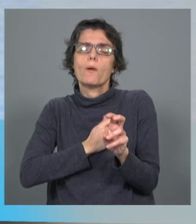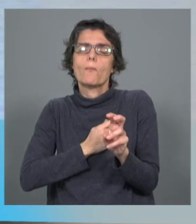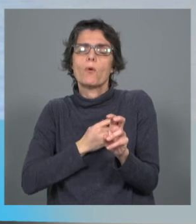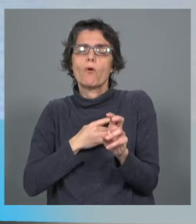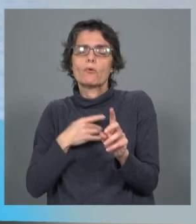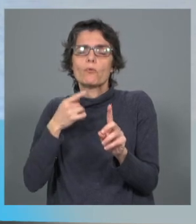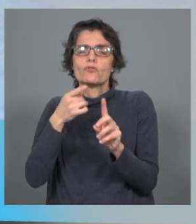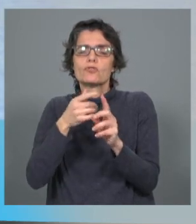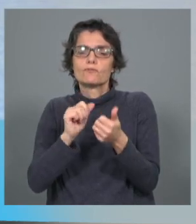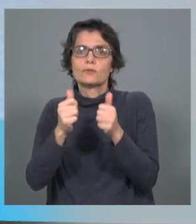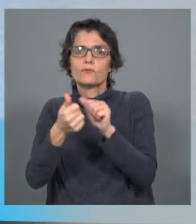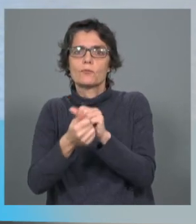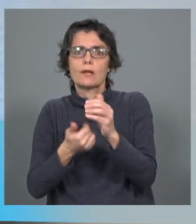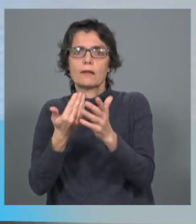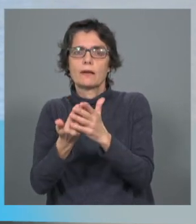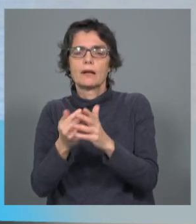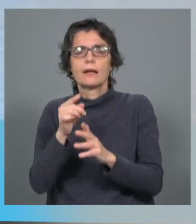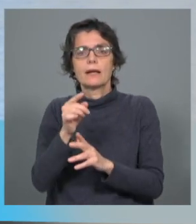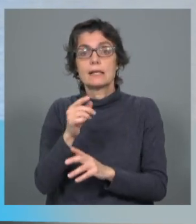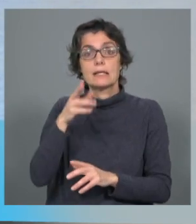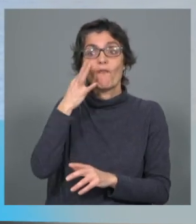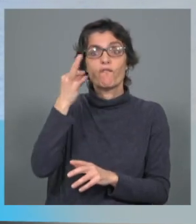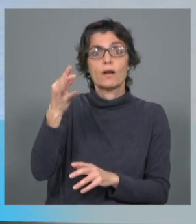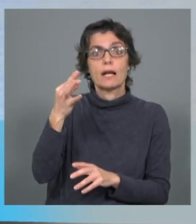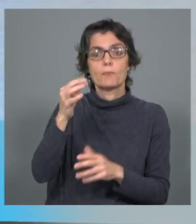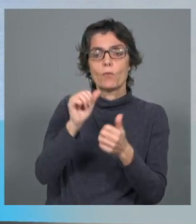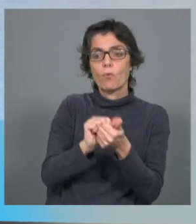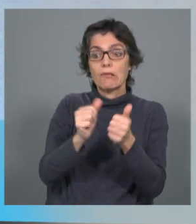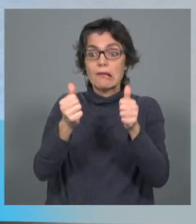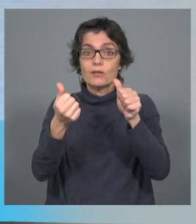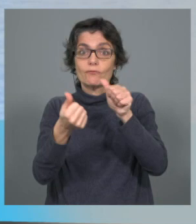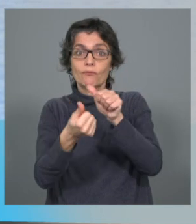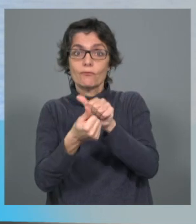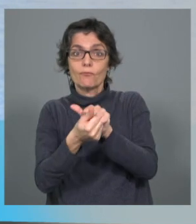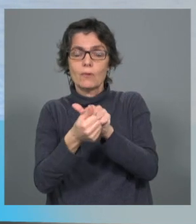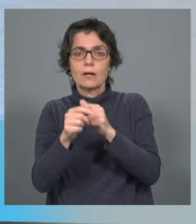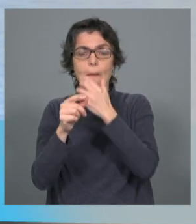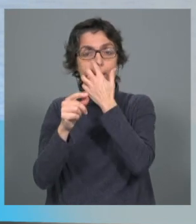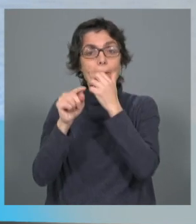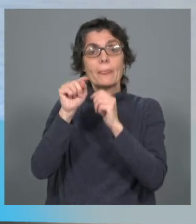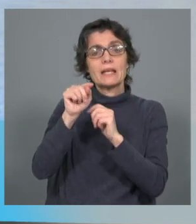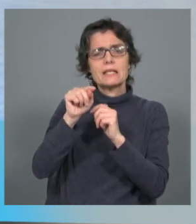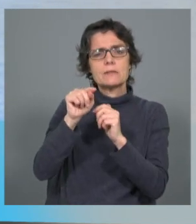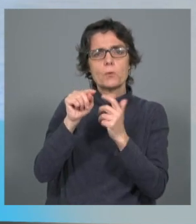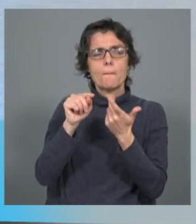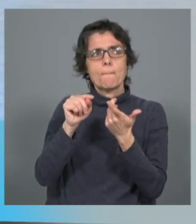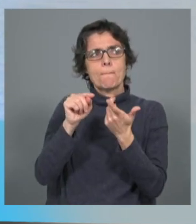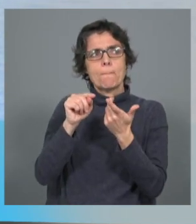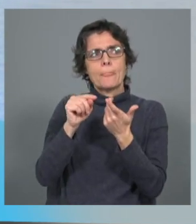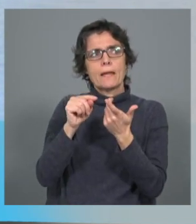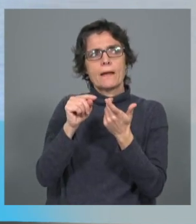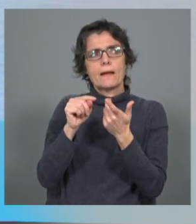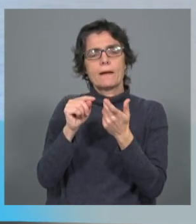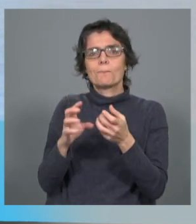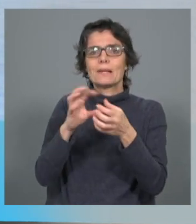palavra solidariedade? Este verbo, esta ação de transformar. Não se trata só de ser solidário, e isso nos dias que